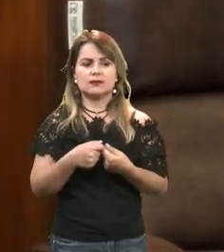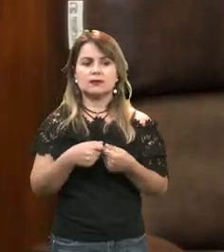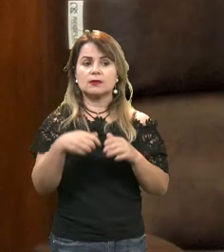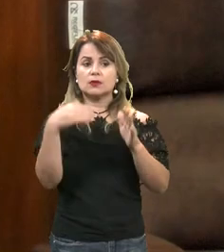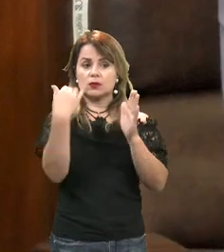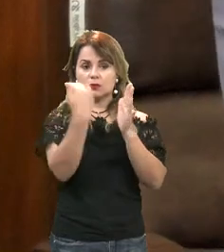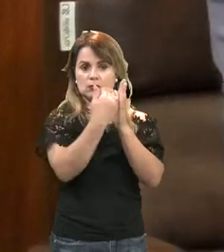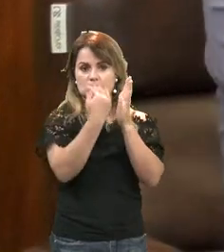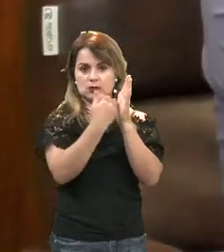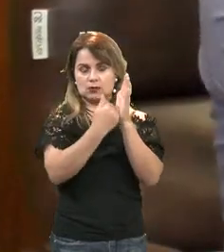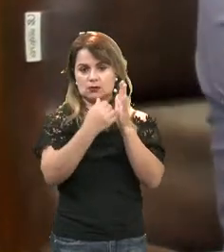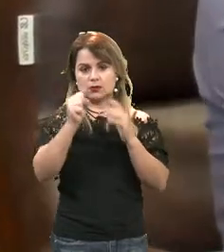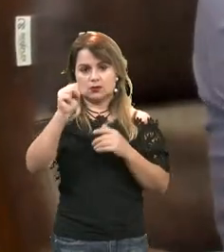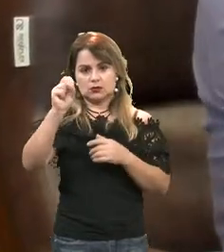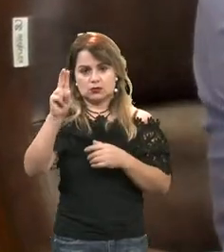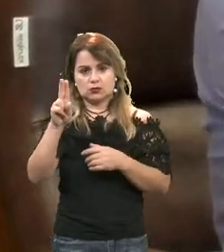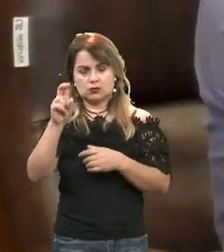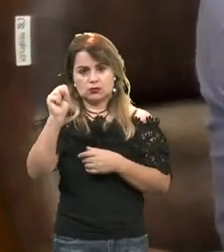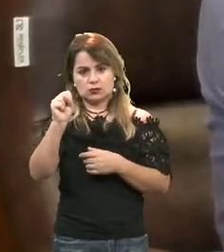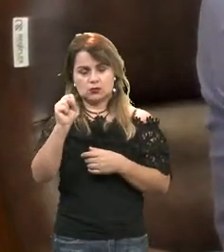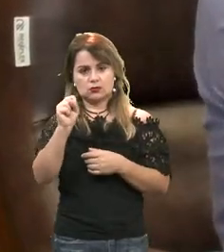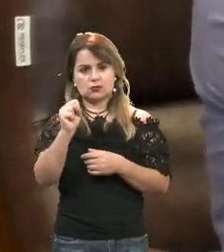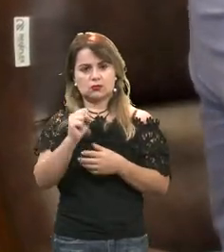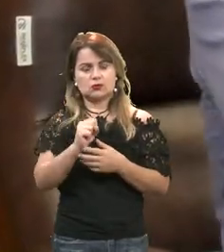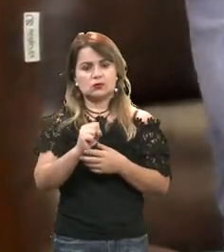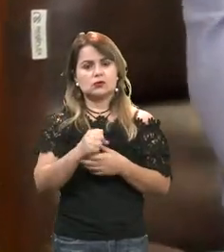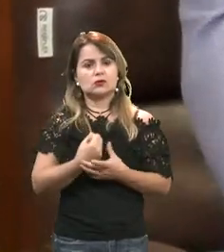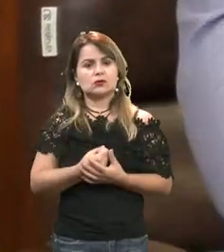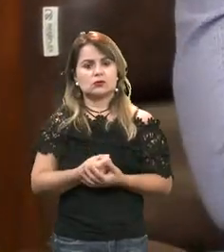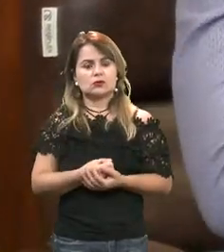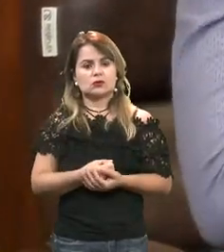do atendimento, o que é colocado aqui é o seguinte: